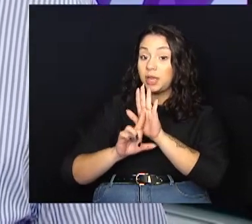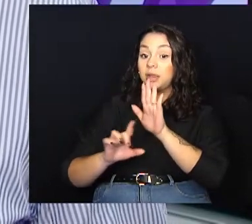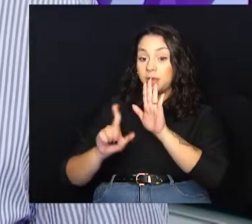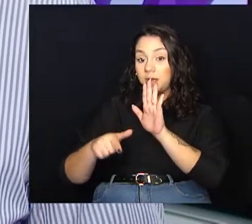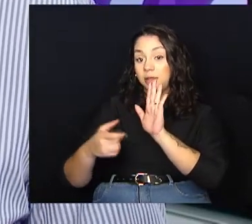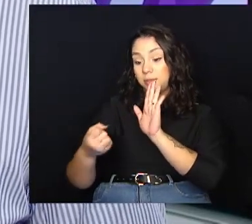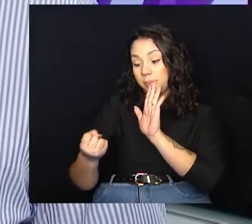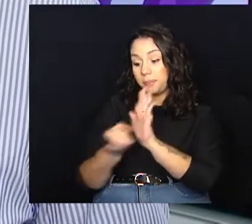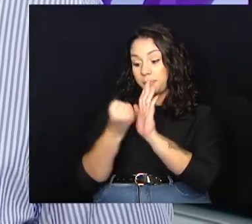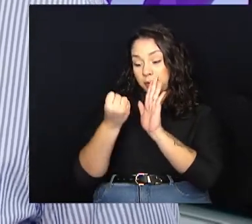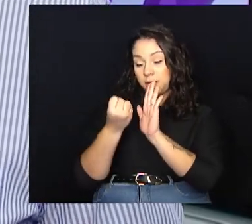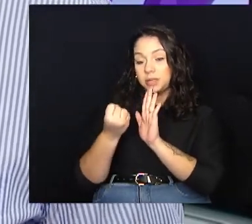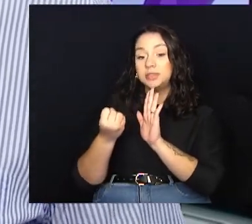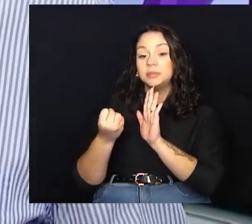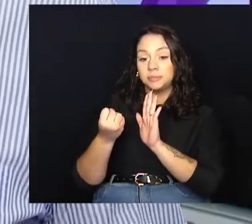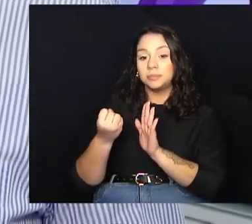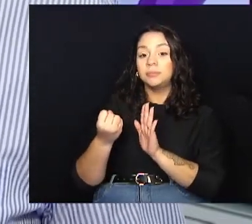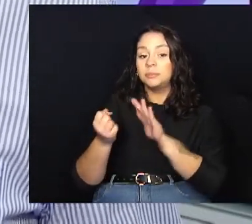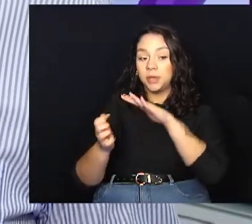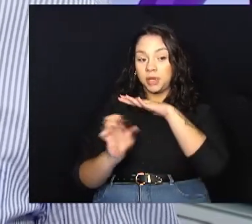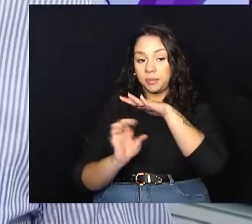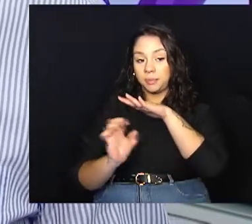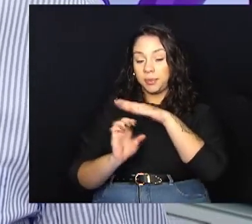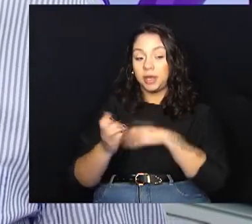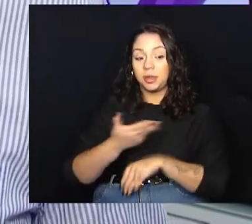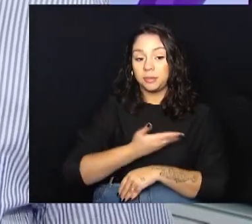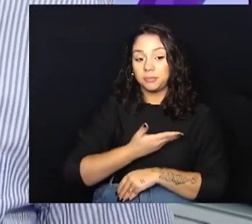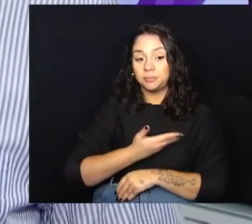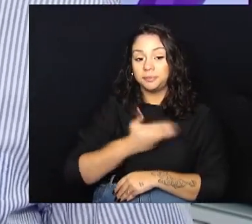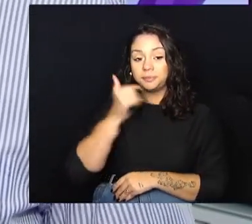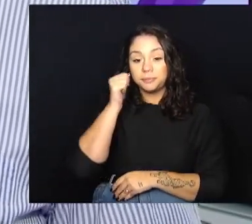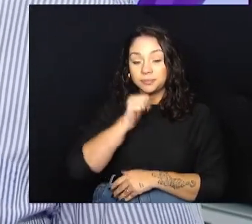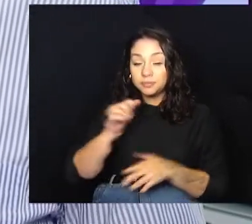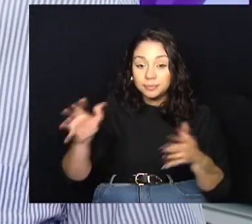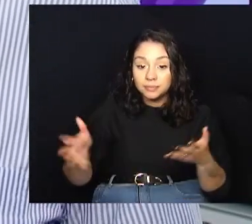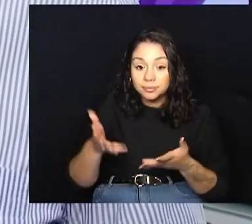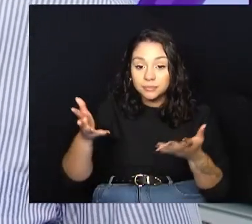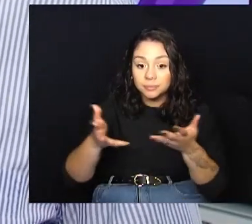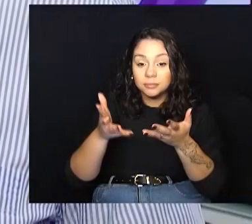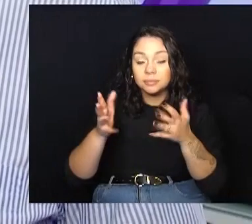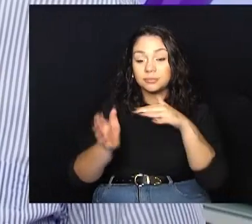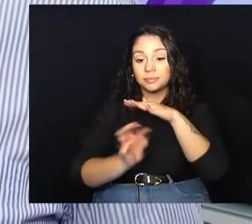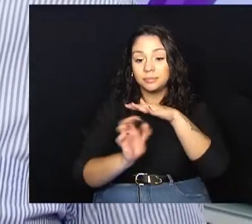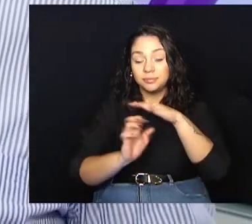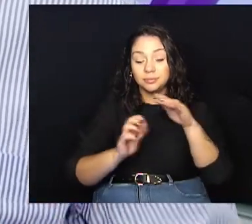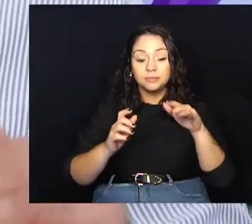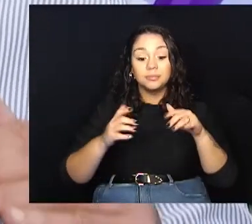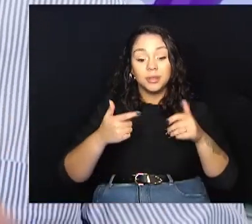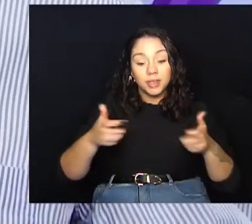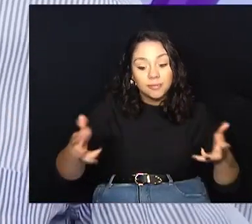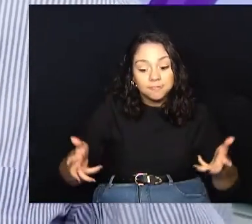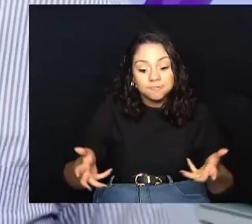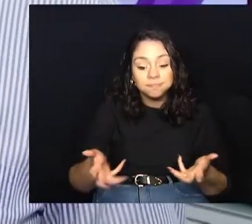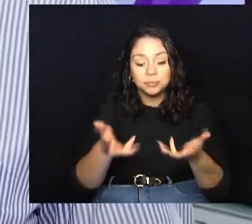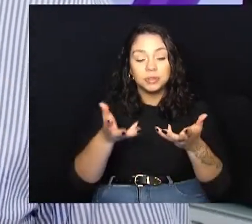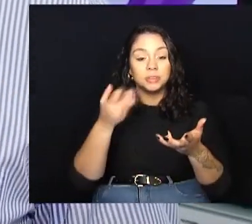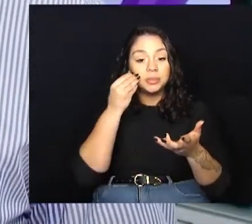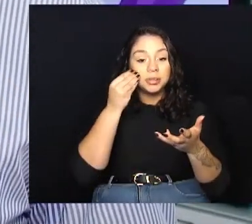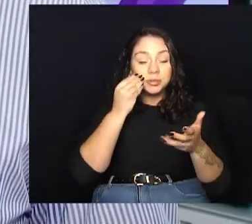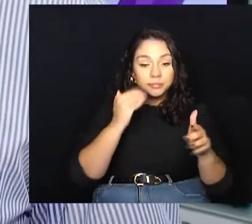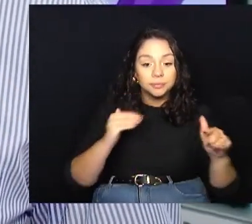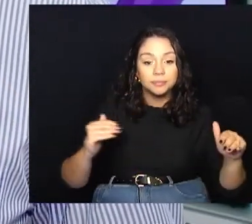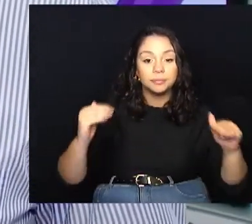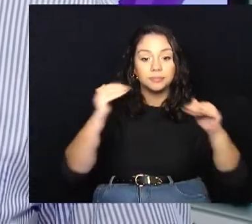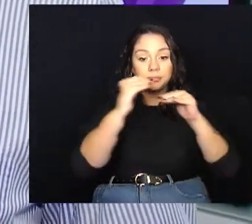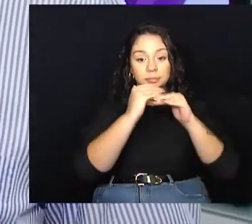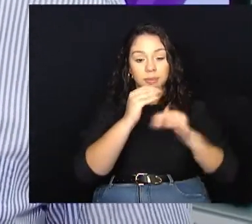empresa amiga da mulher estimula que as empresas primeiro trabalham pela Equidade que é pela igualdade de Salários